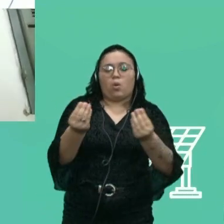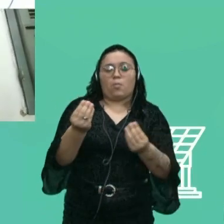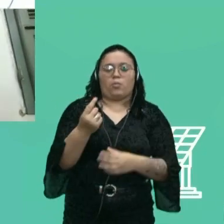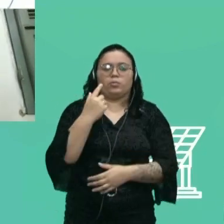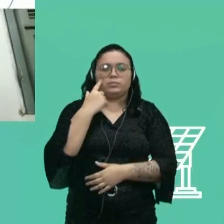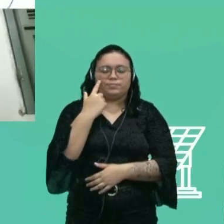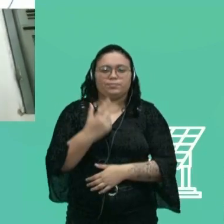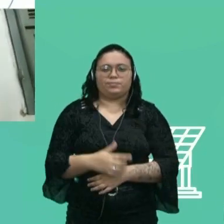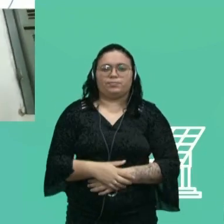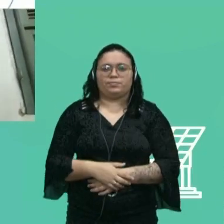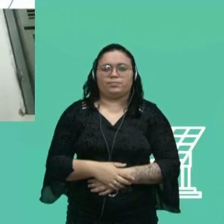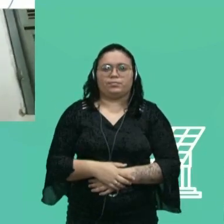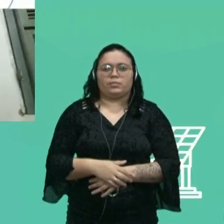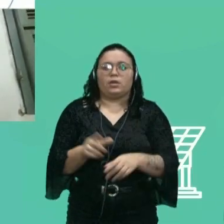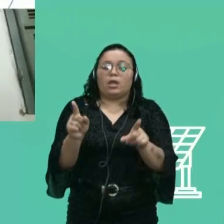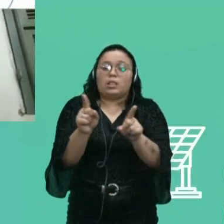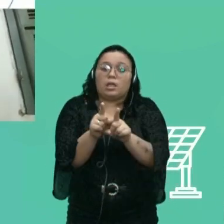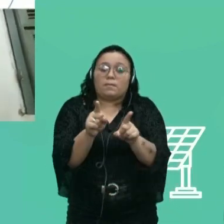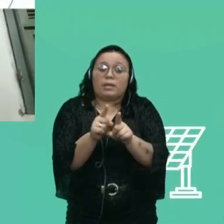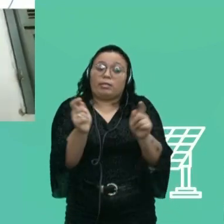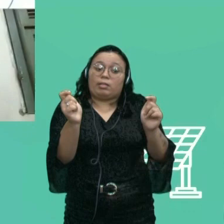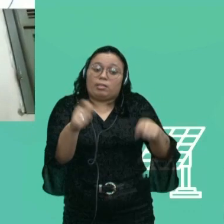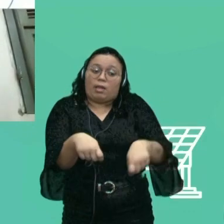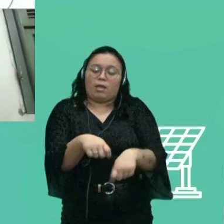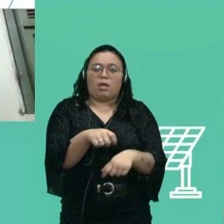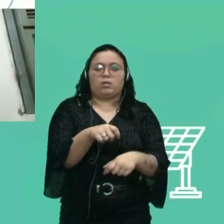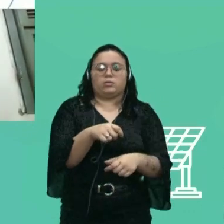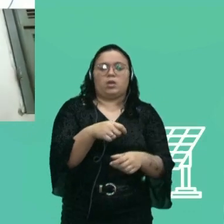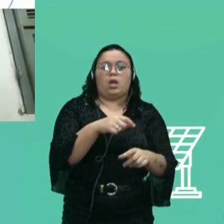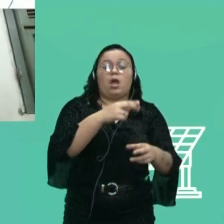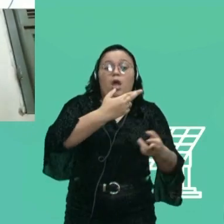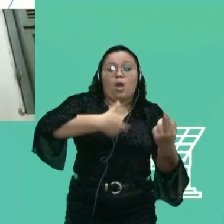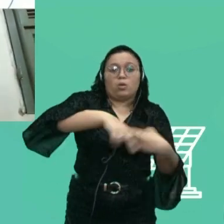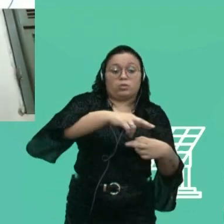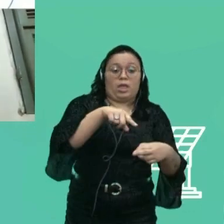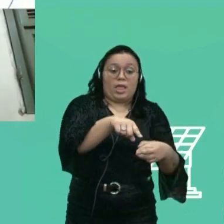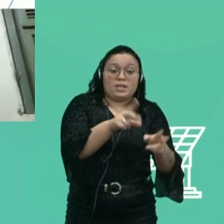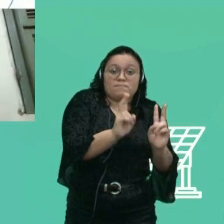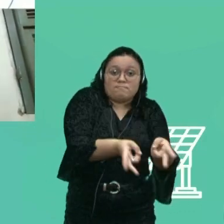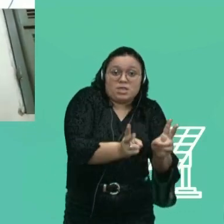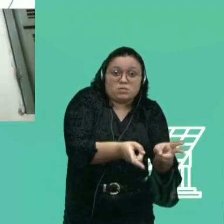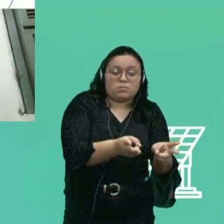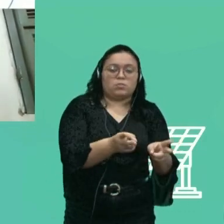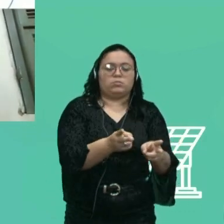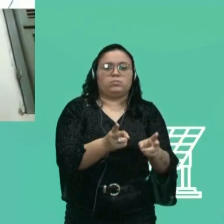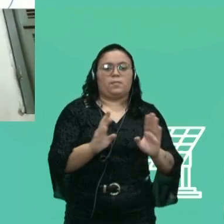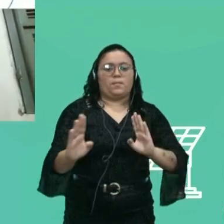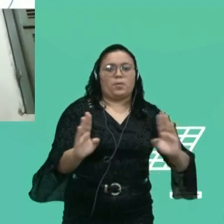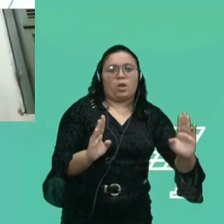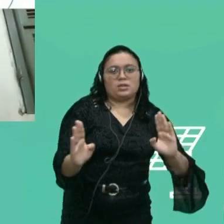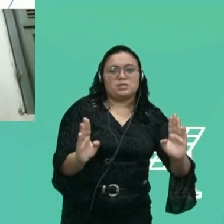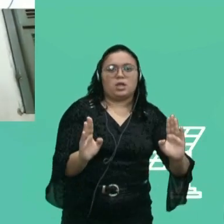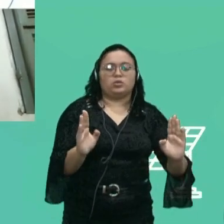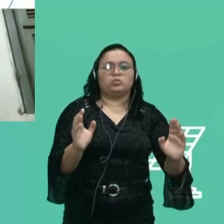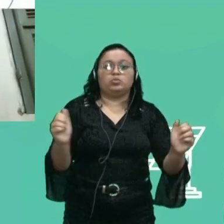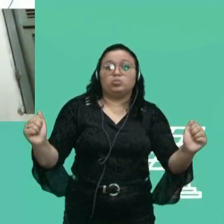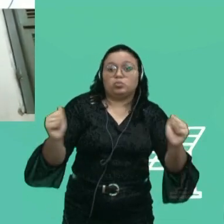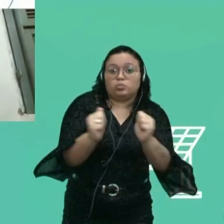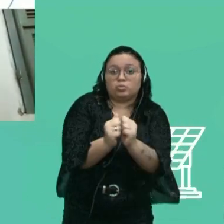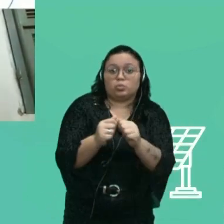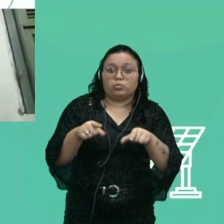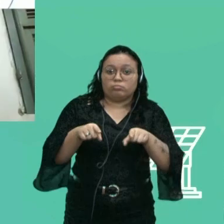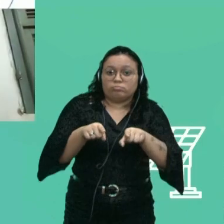ainda podemos otimizar o processo e em paralelo, ou até mesmo simultaneamente, nós